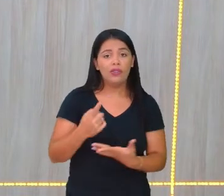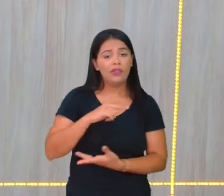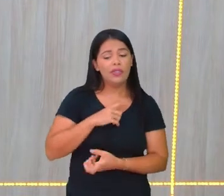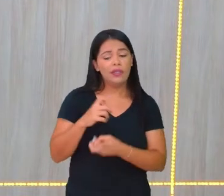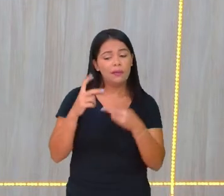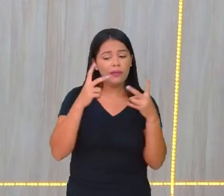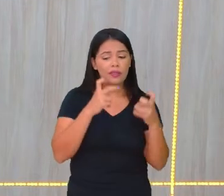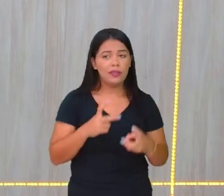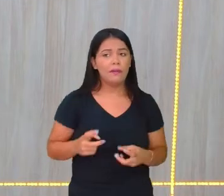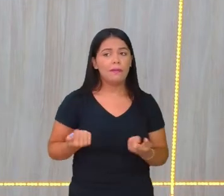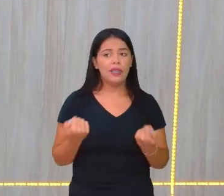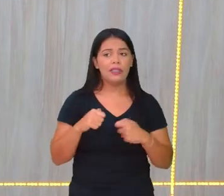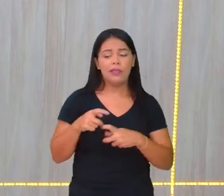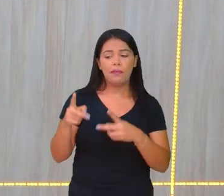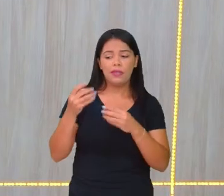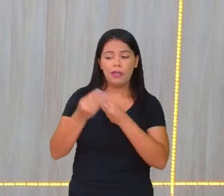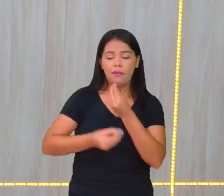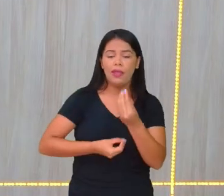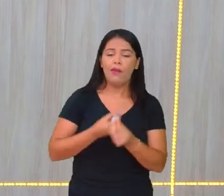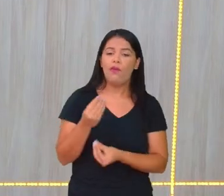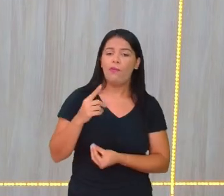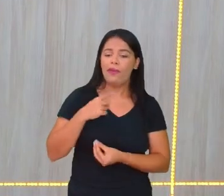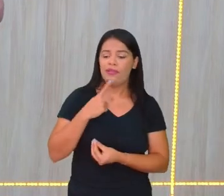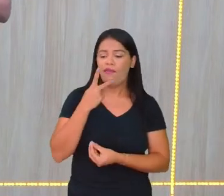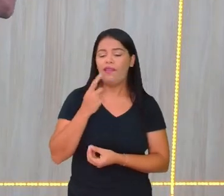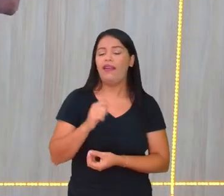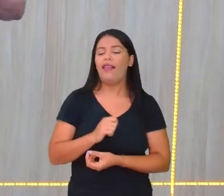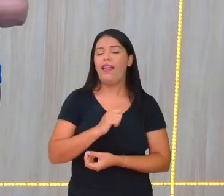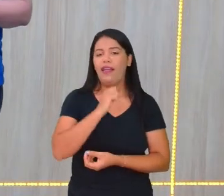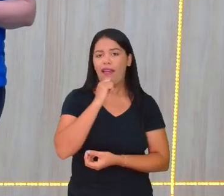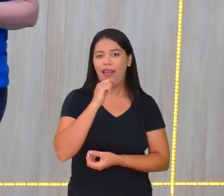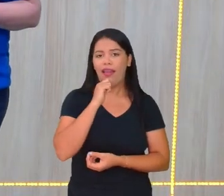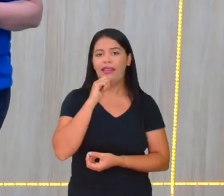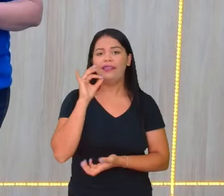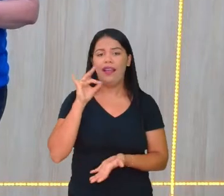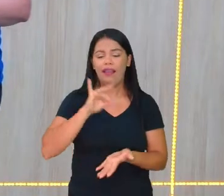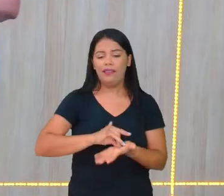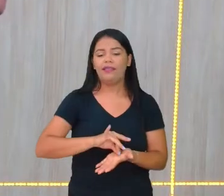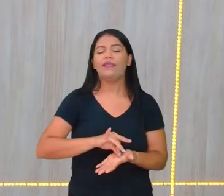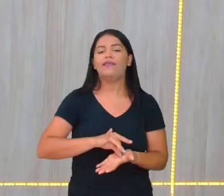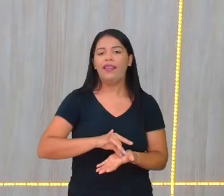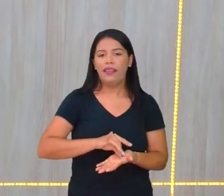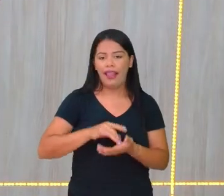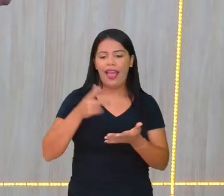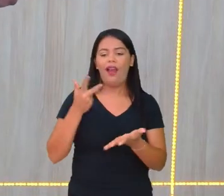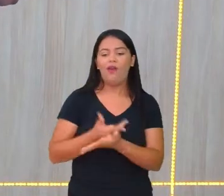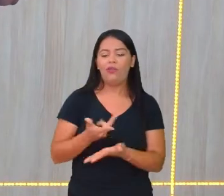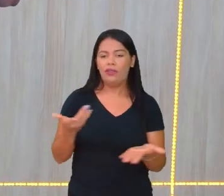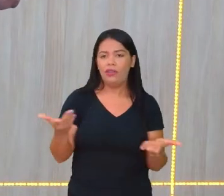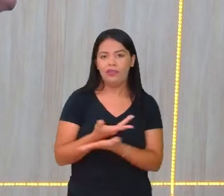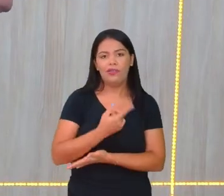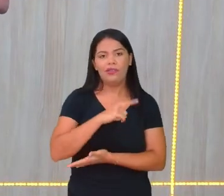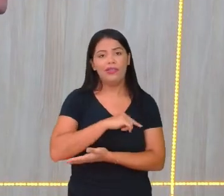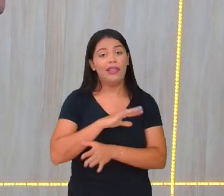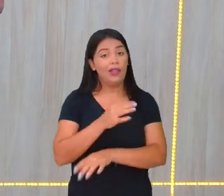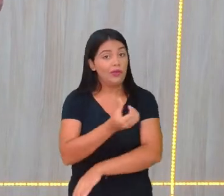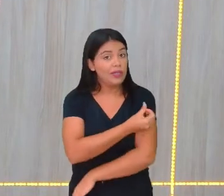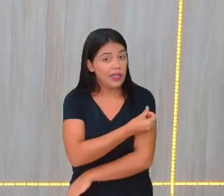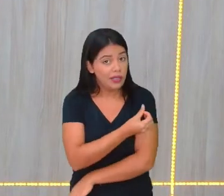tão evidente. E aí, sexto ano, nós precisamos, né, anular esses